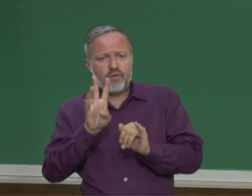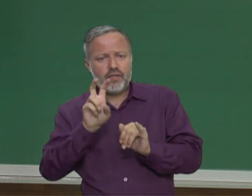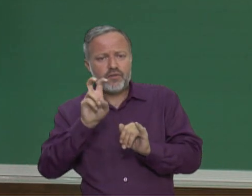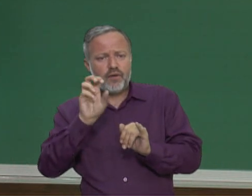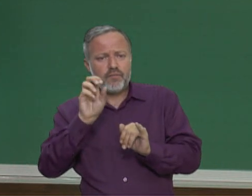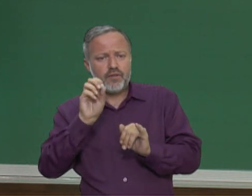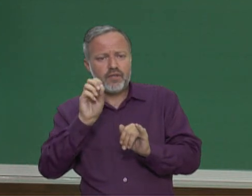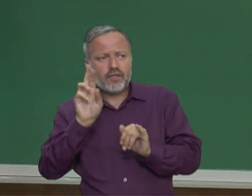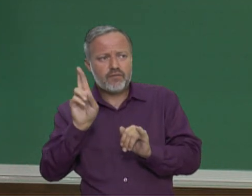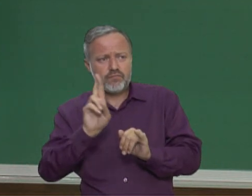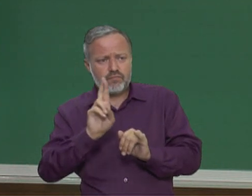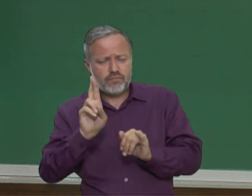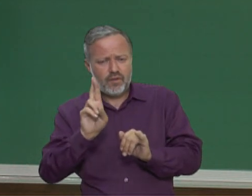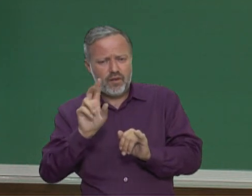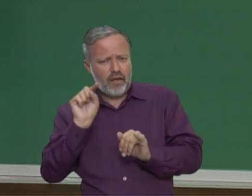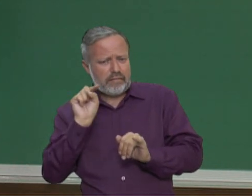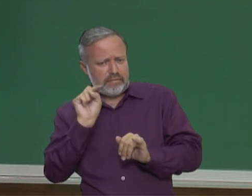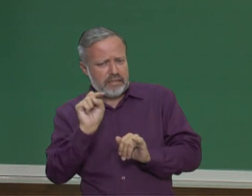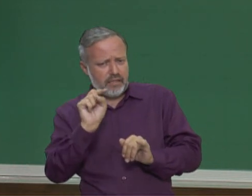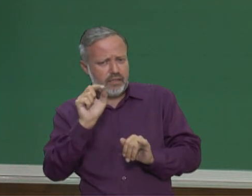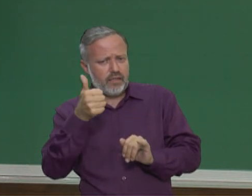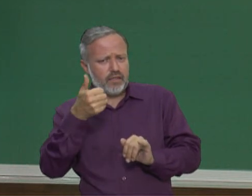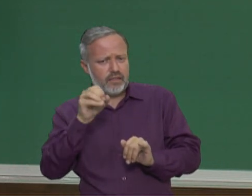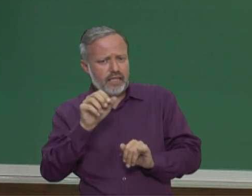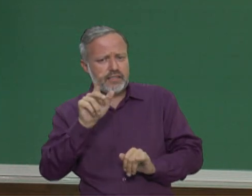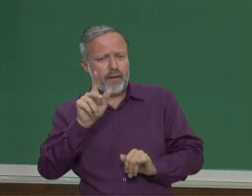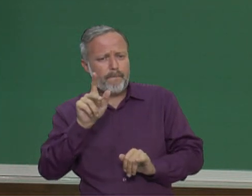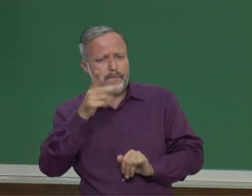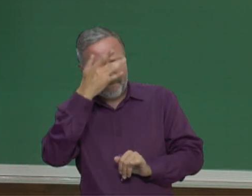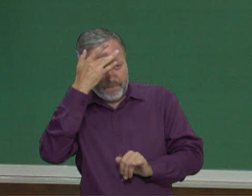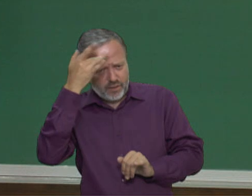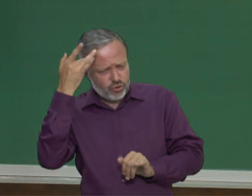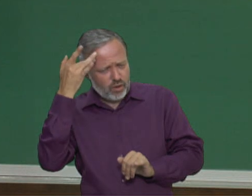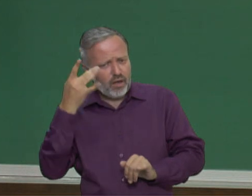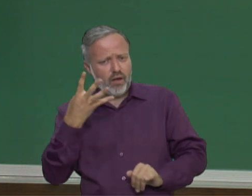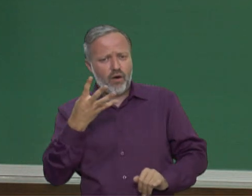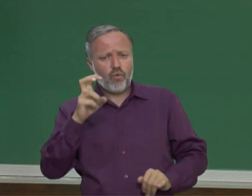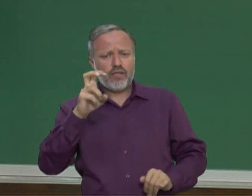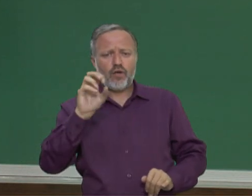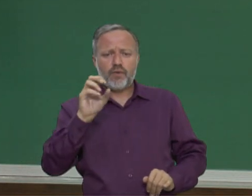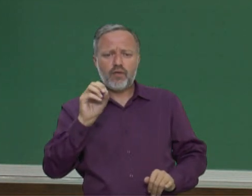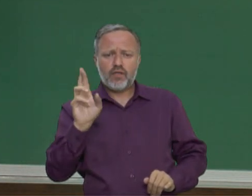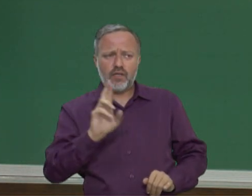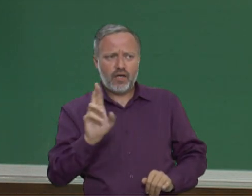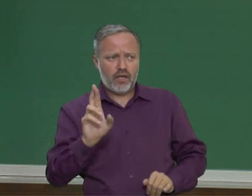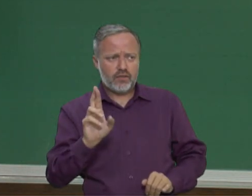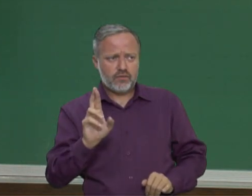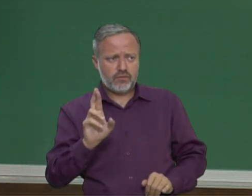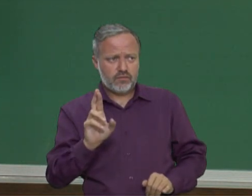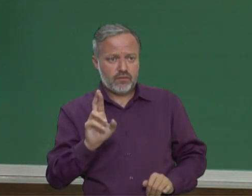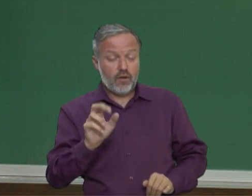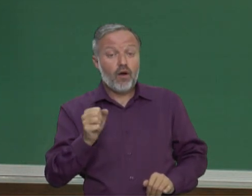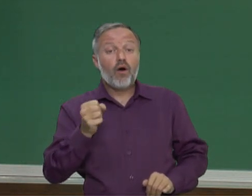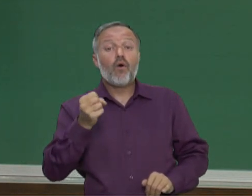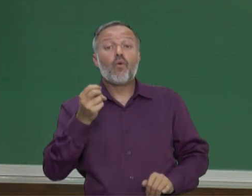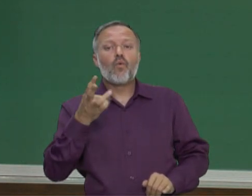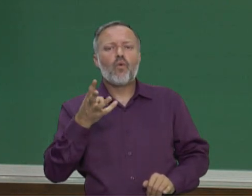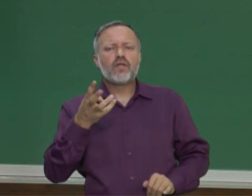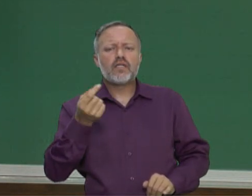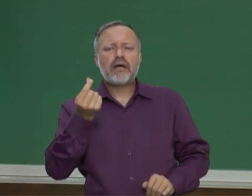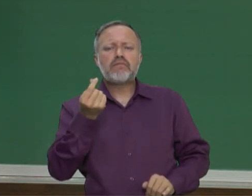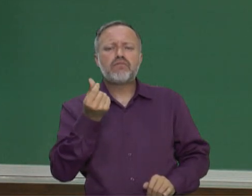R$4.500. Fiquei pensando comigo, nossa, R$4.500? Assim? Nossa, quanto dinheiro essa mulher está